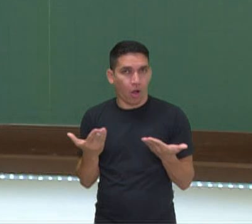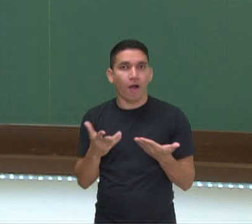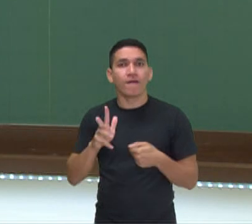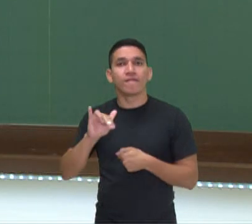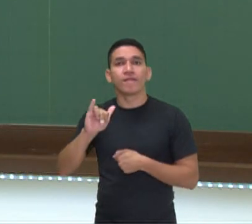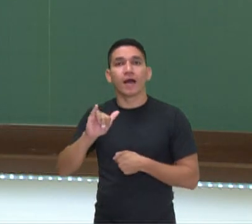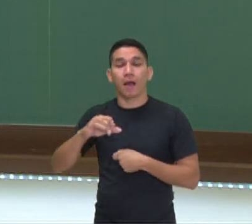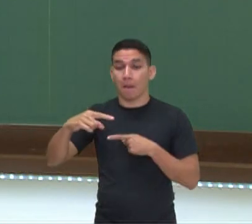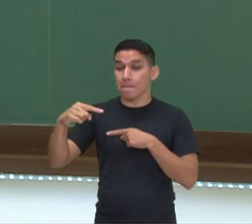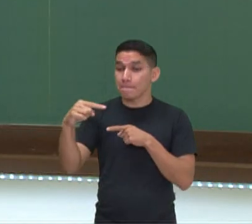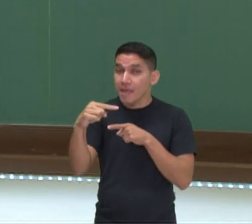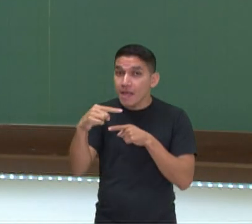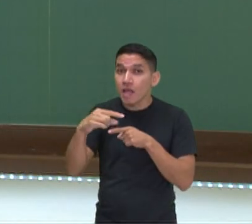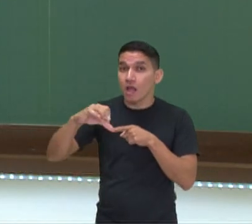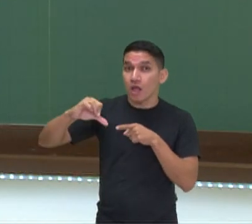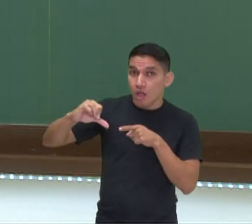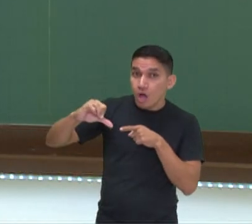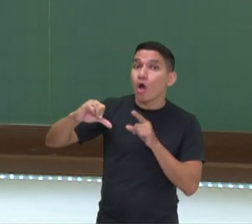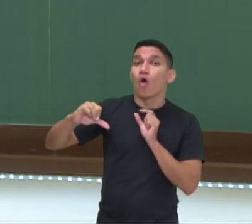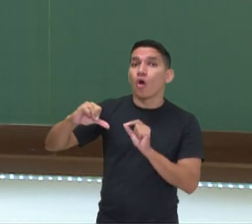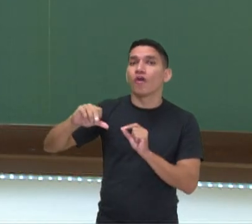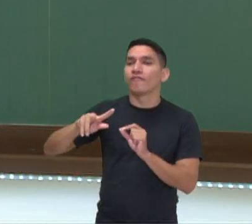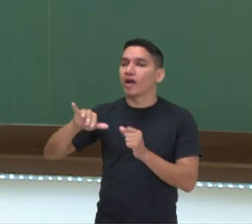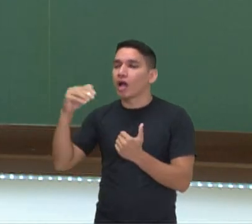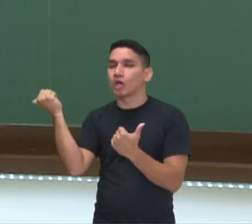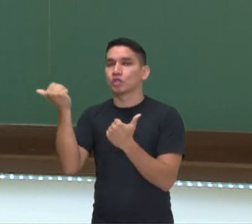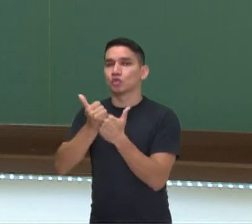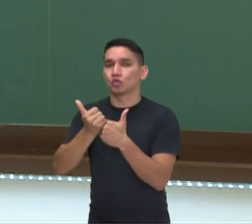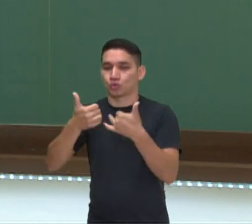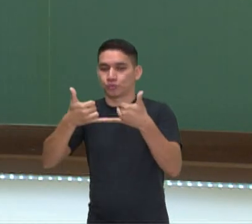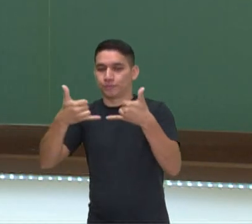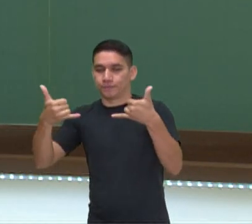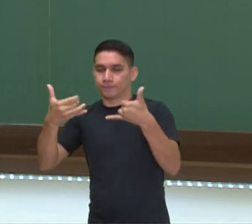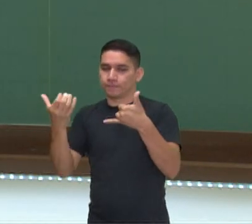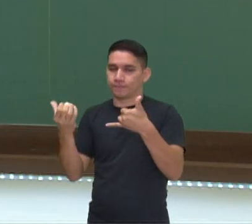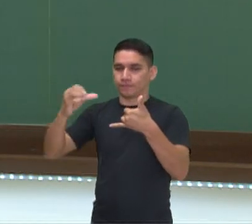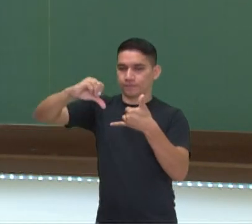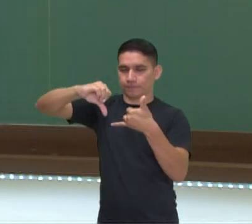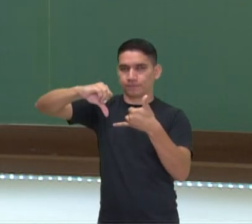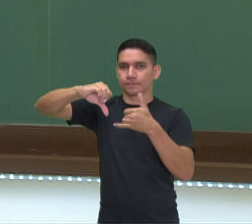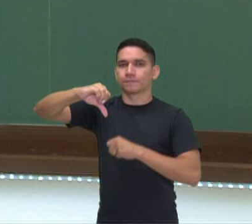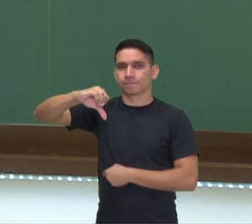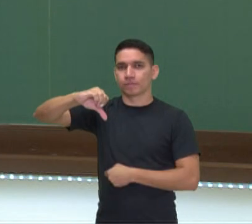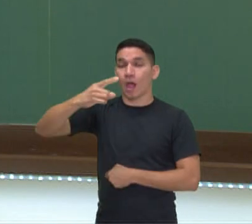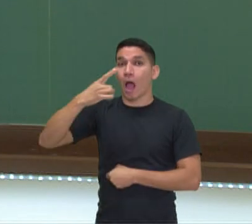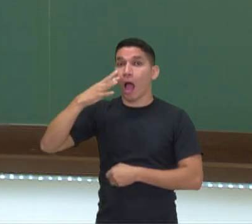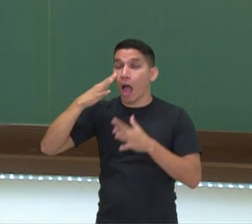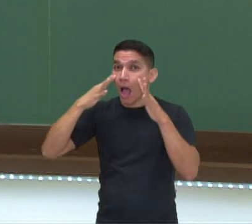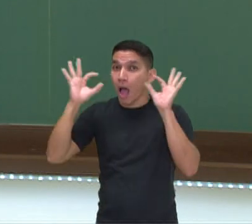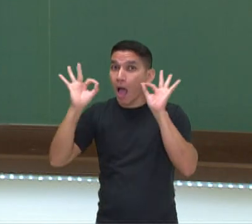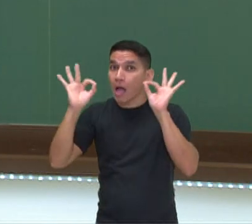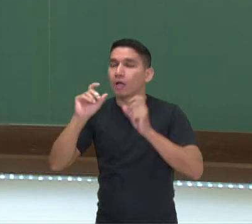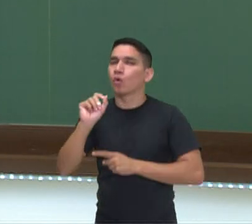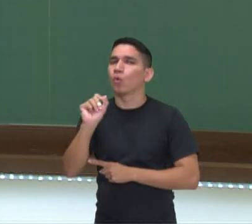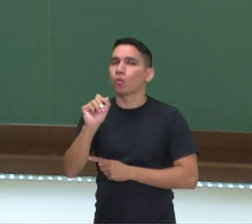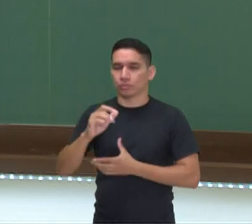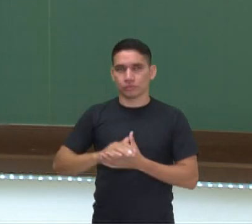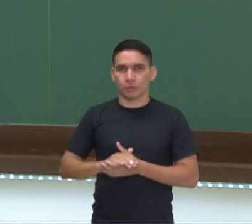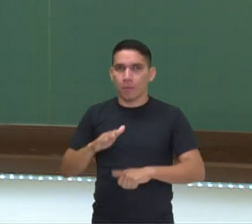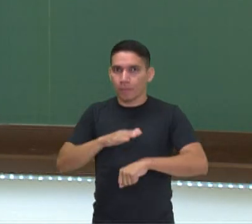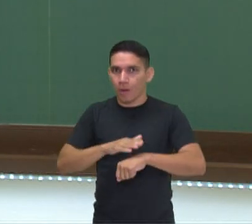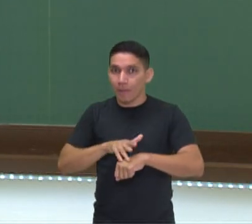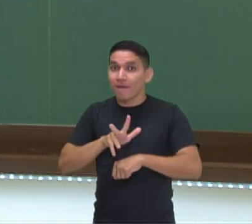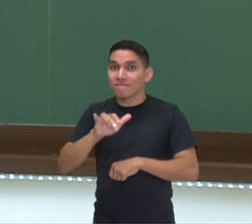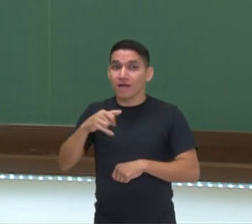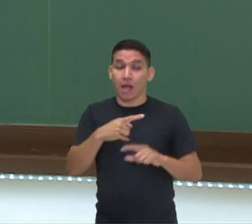nós vamos pegar esse - 9 e vamos substituir aqui nesse tracinho só que reparem que agora nós